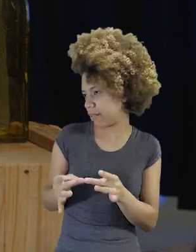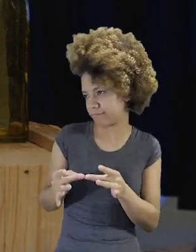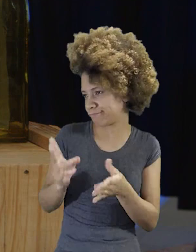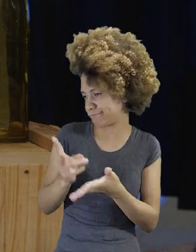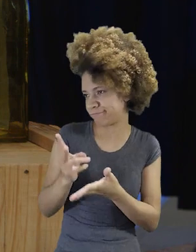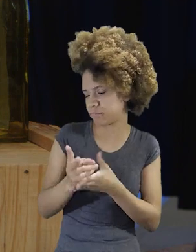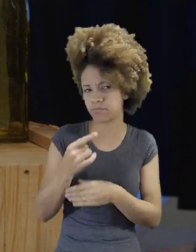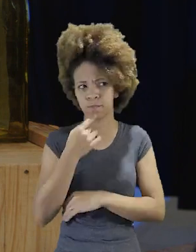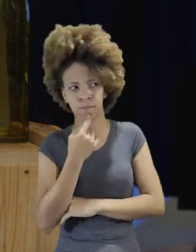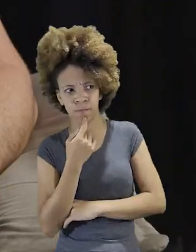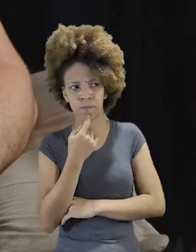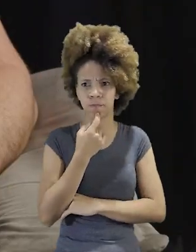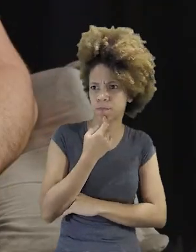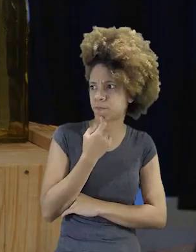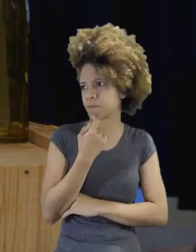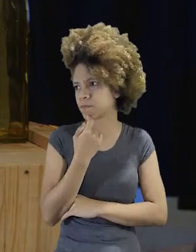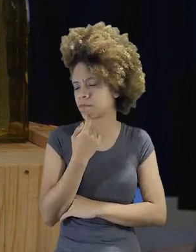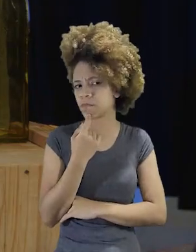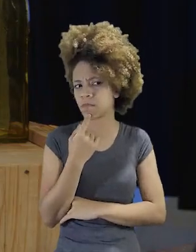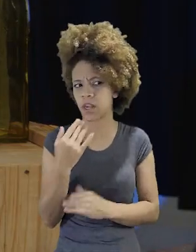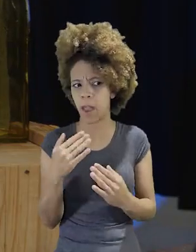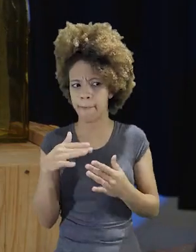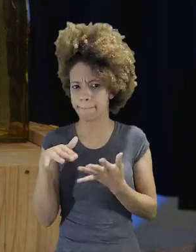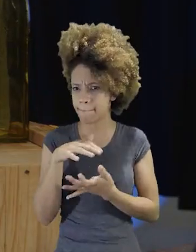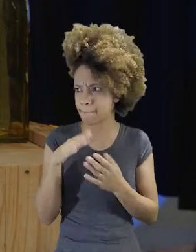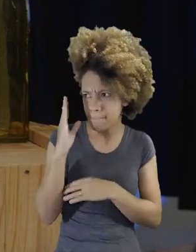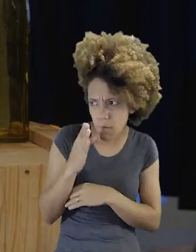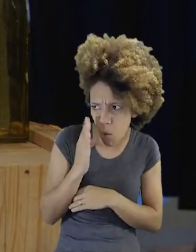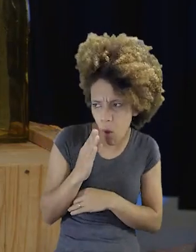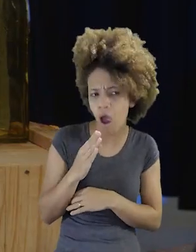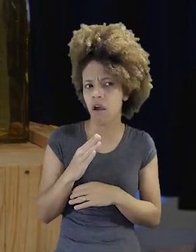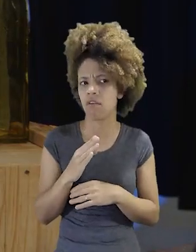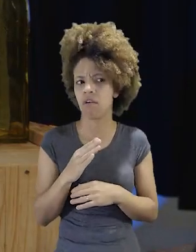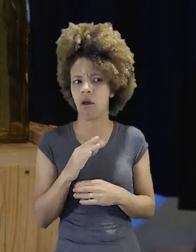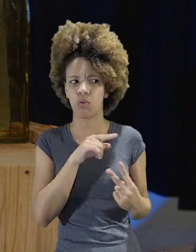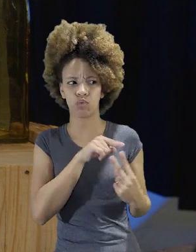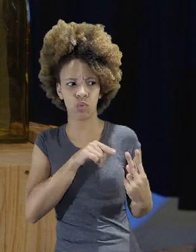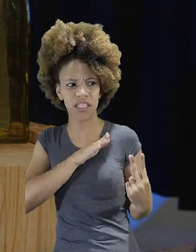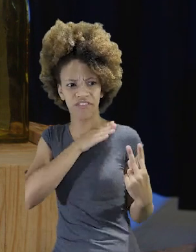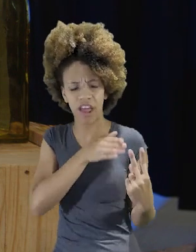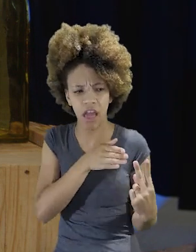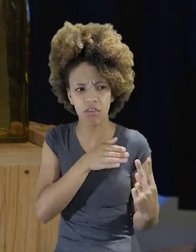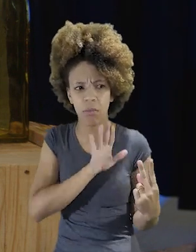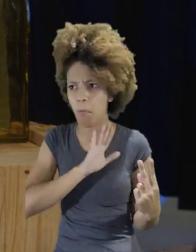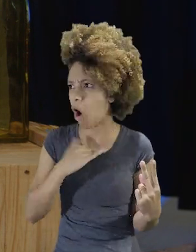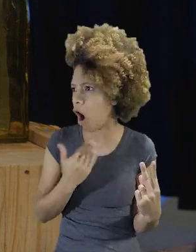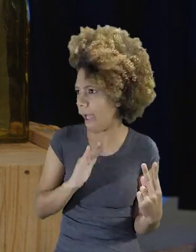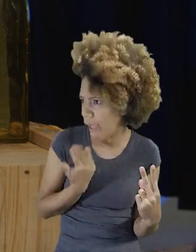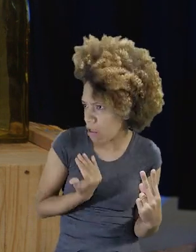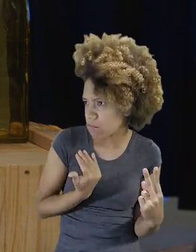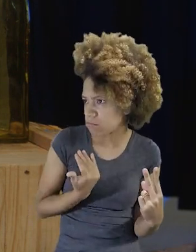É o clickbaits da época e aí os cara fala meu cara né a gente causa uma briga burra aqui então morreram dois